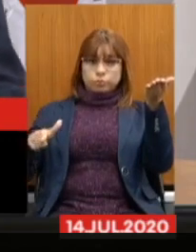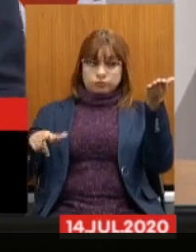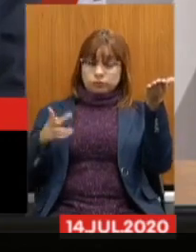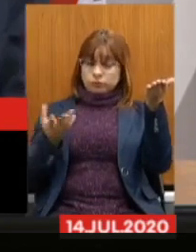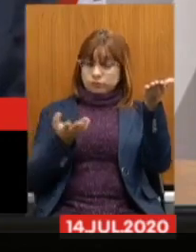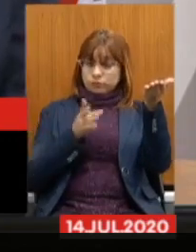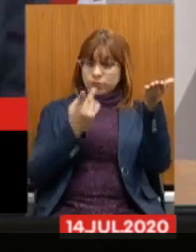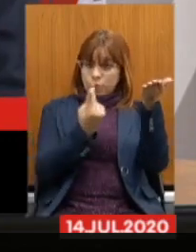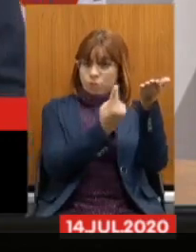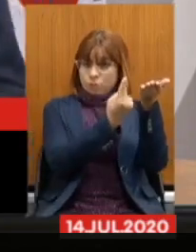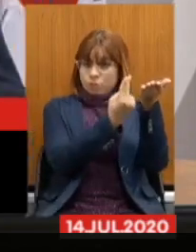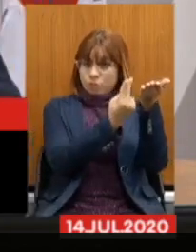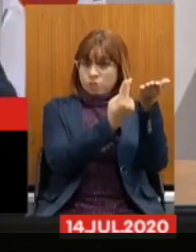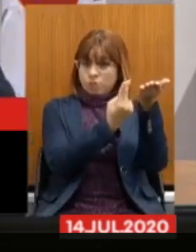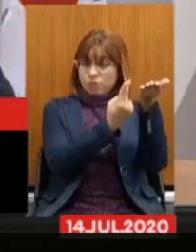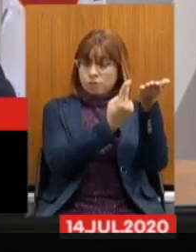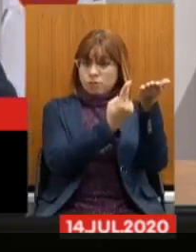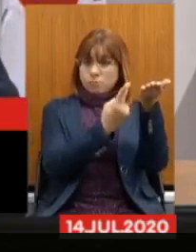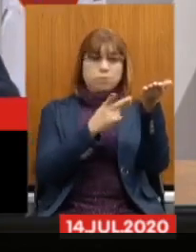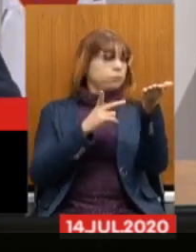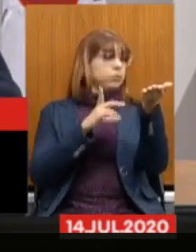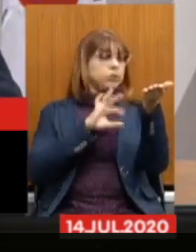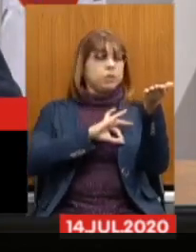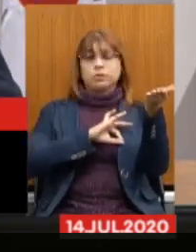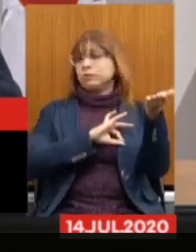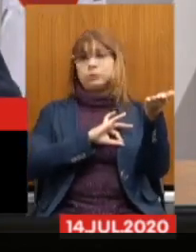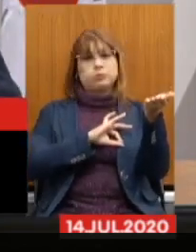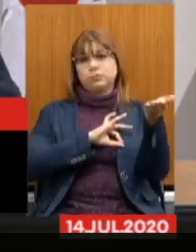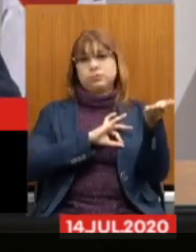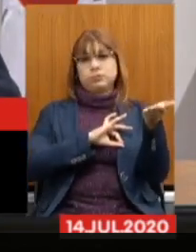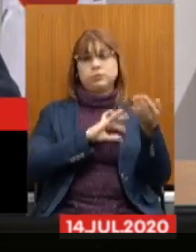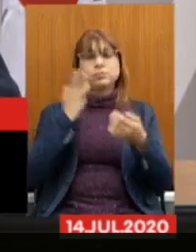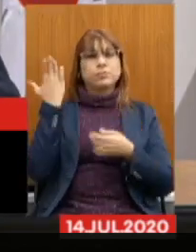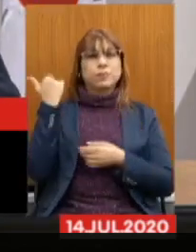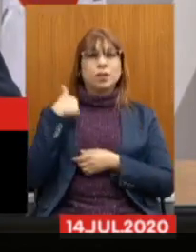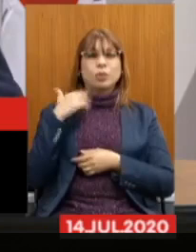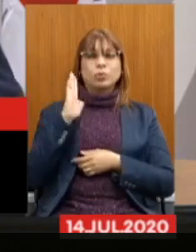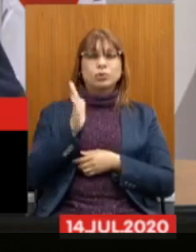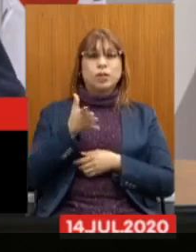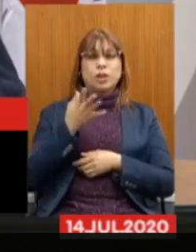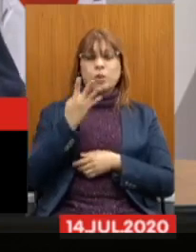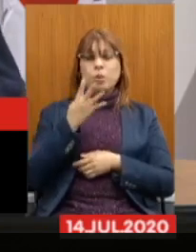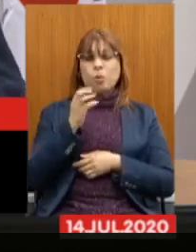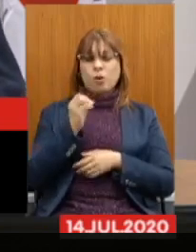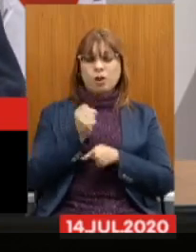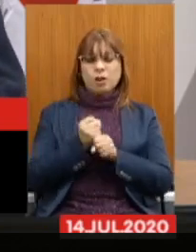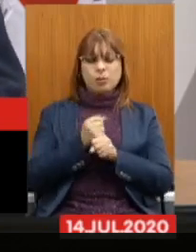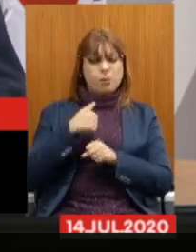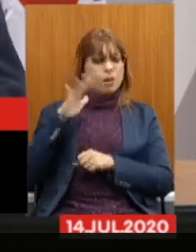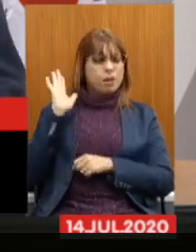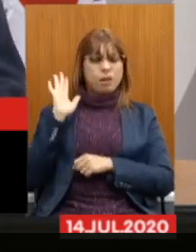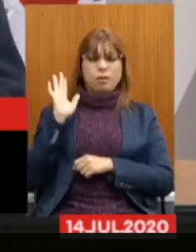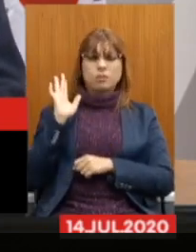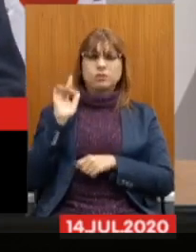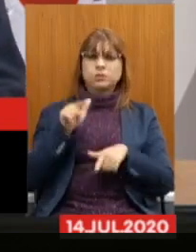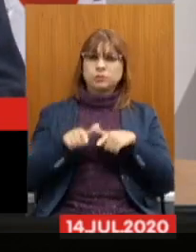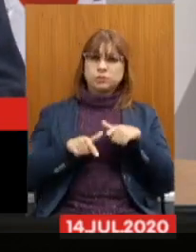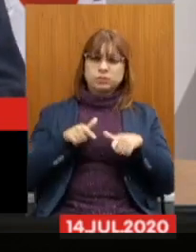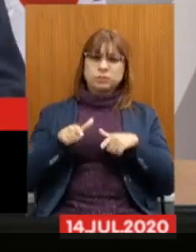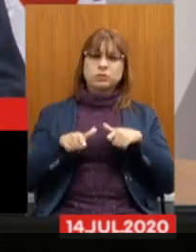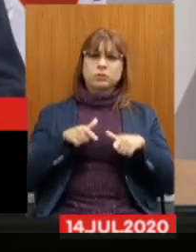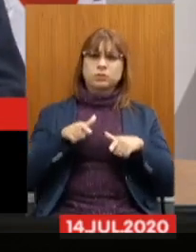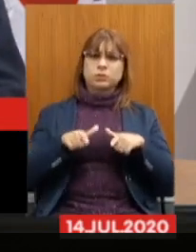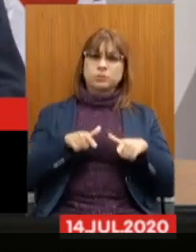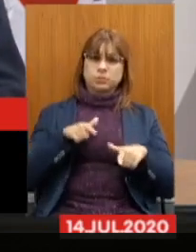gente que vive no dia a dia, viveu, por exemplo, eu vivi mais de 40 anos no trabalho